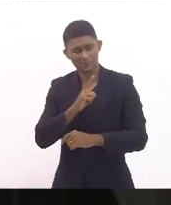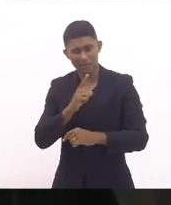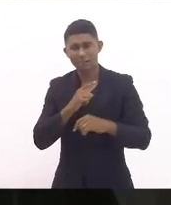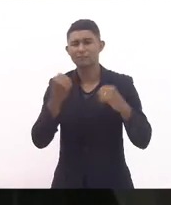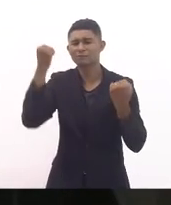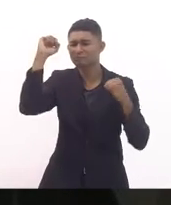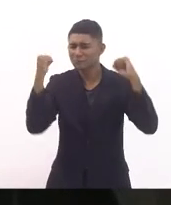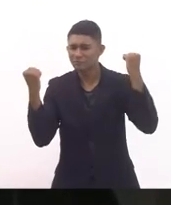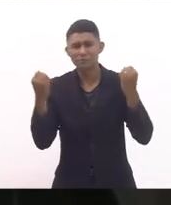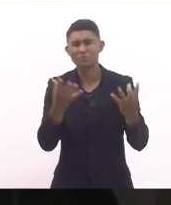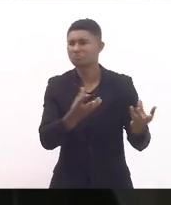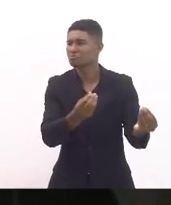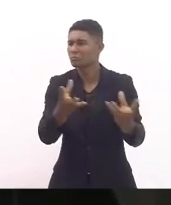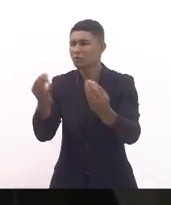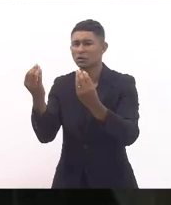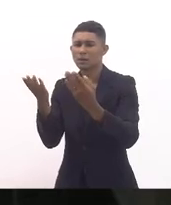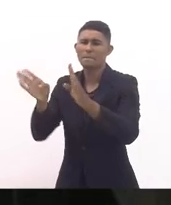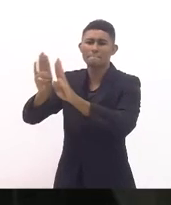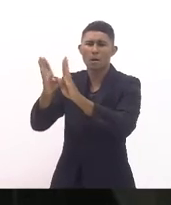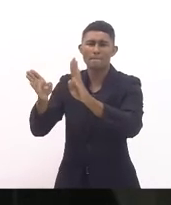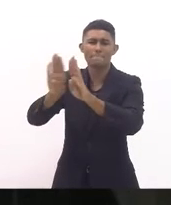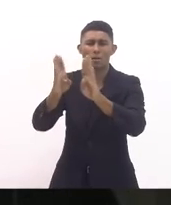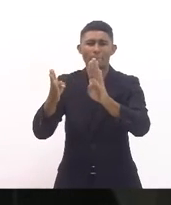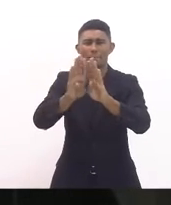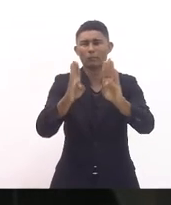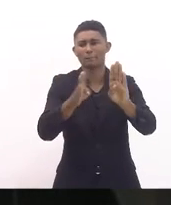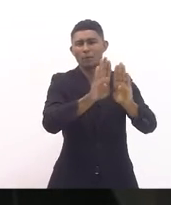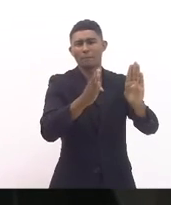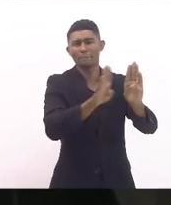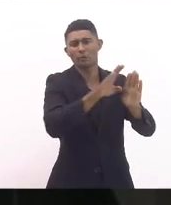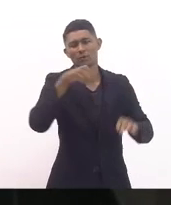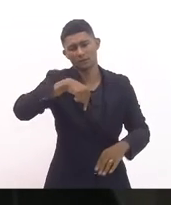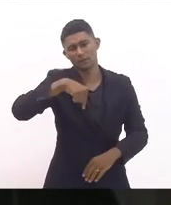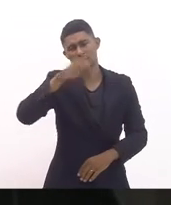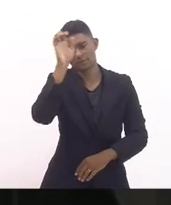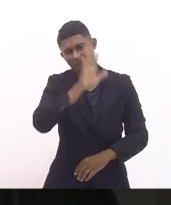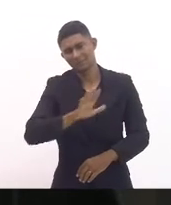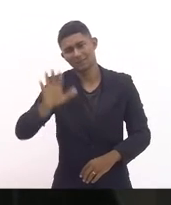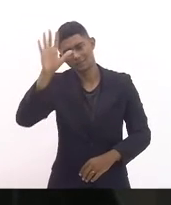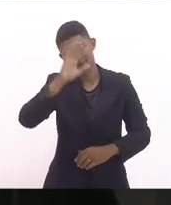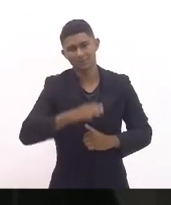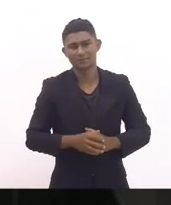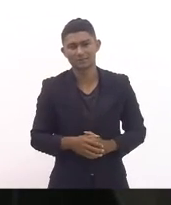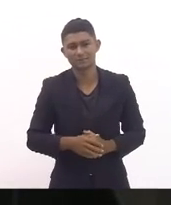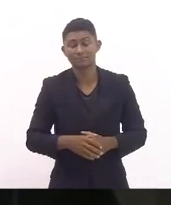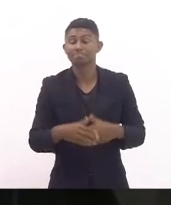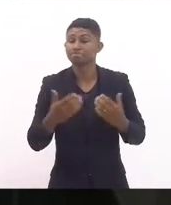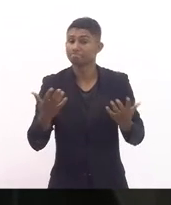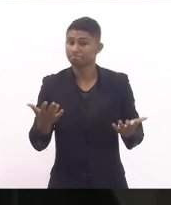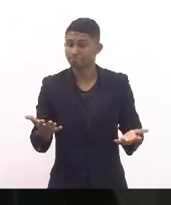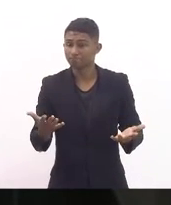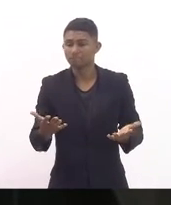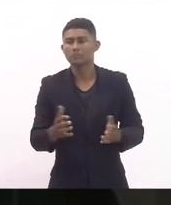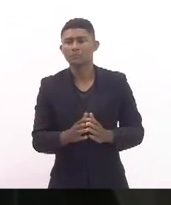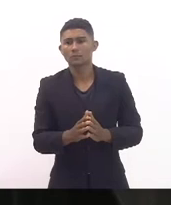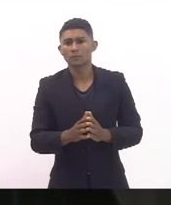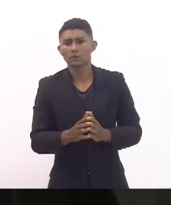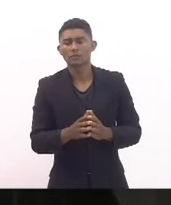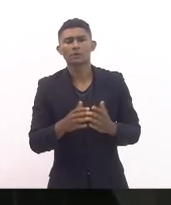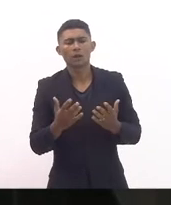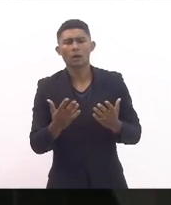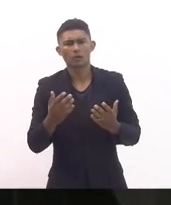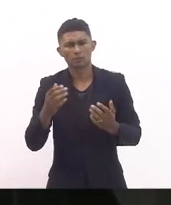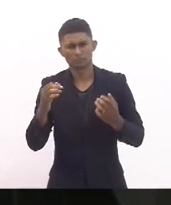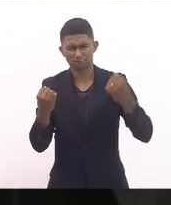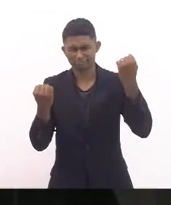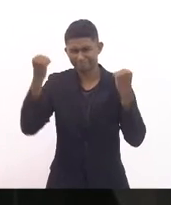atividades de várias plantas industriais pelo Brasil afora acontece e Deputado Luiz Paulo que esse processo de